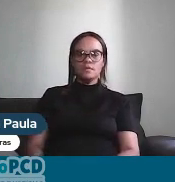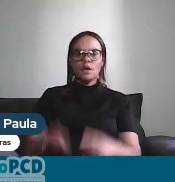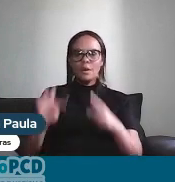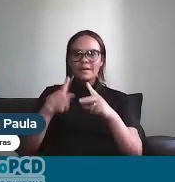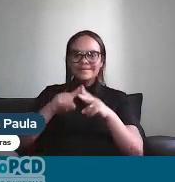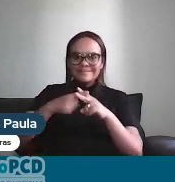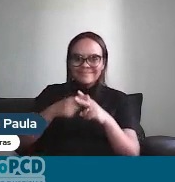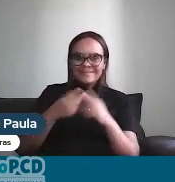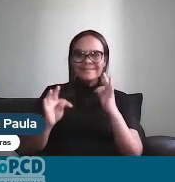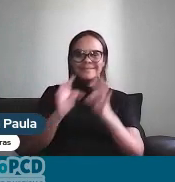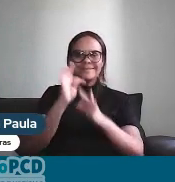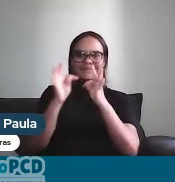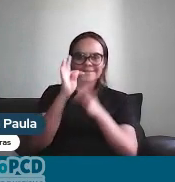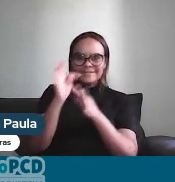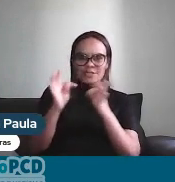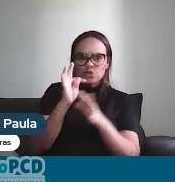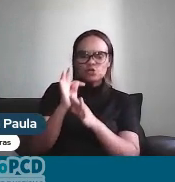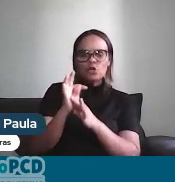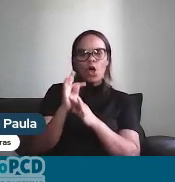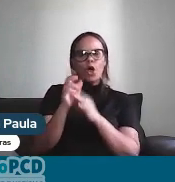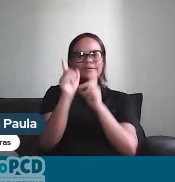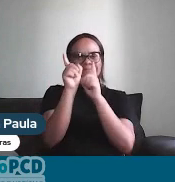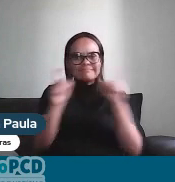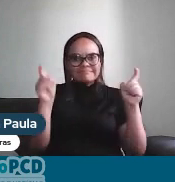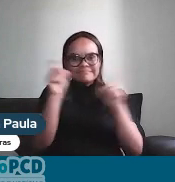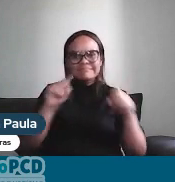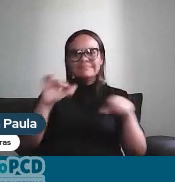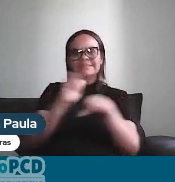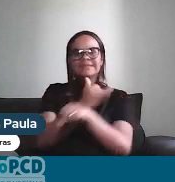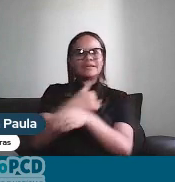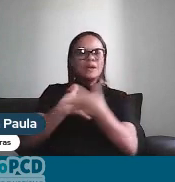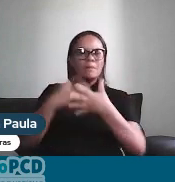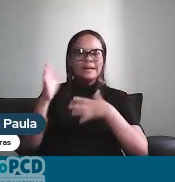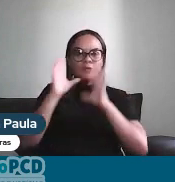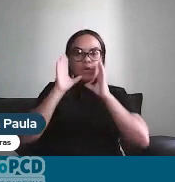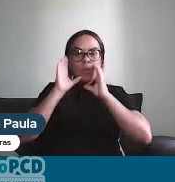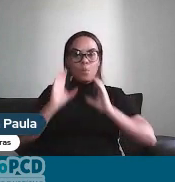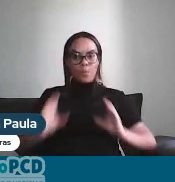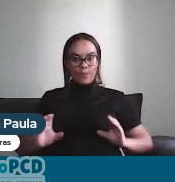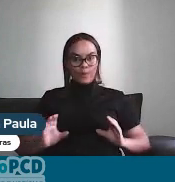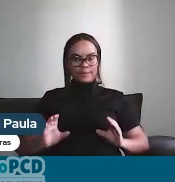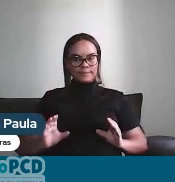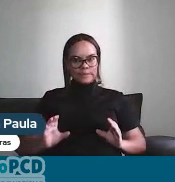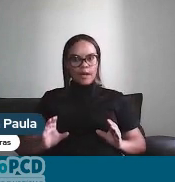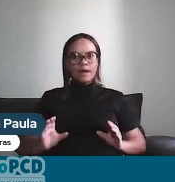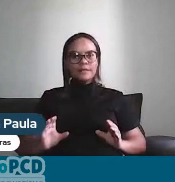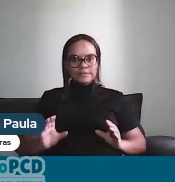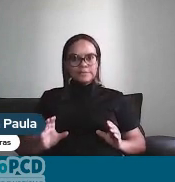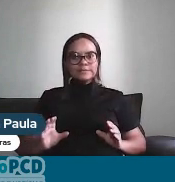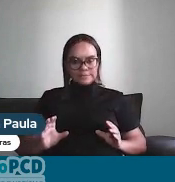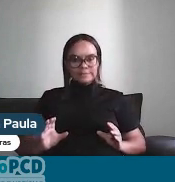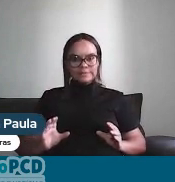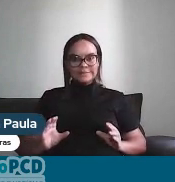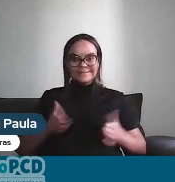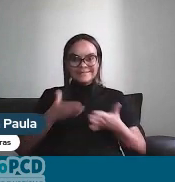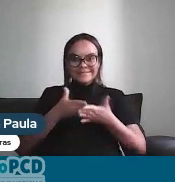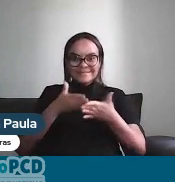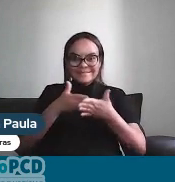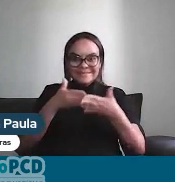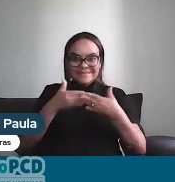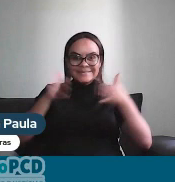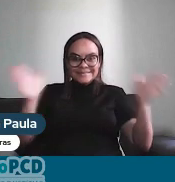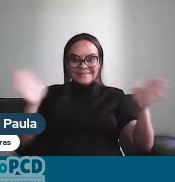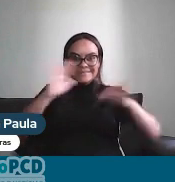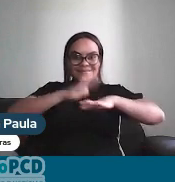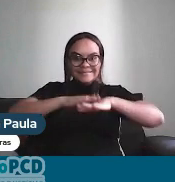metodológicos, recursos tecnológicos, recursos de comportamento, a retirada das barreiras